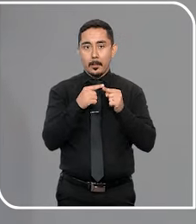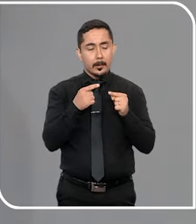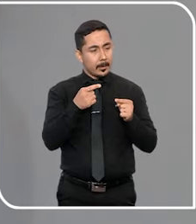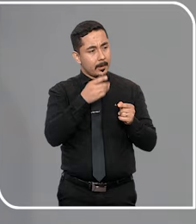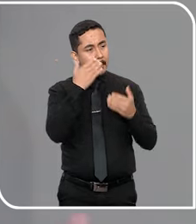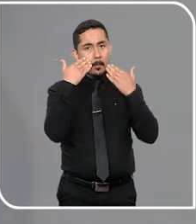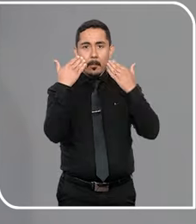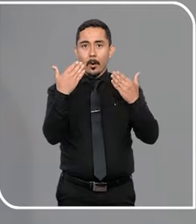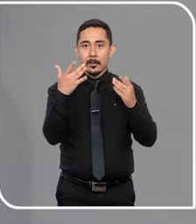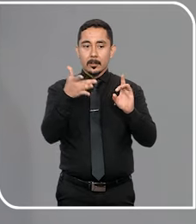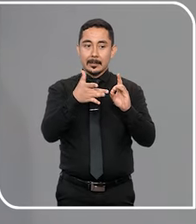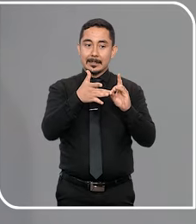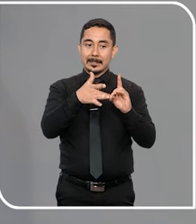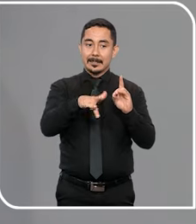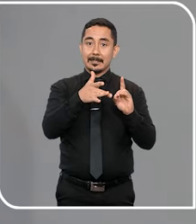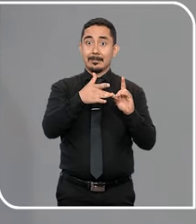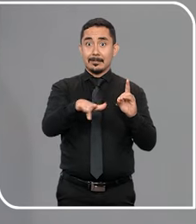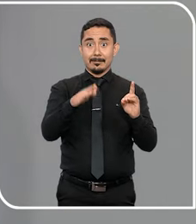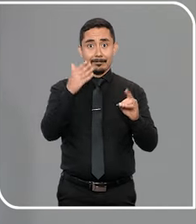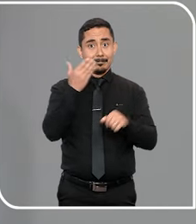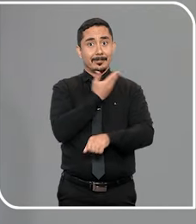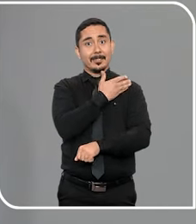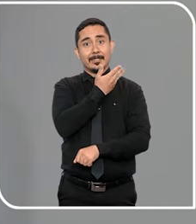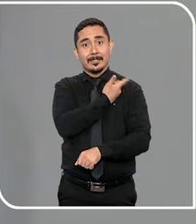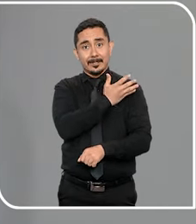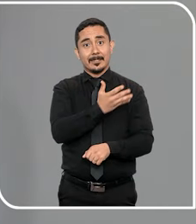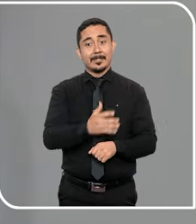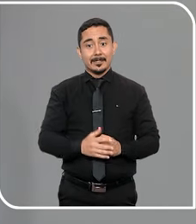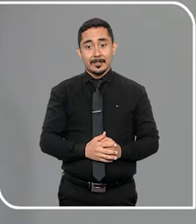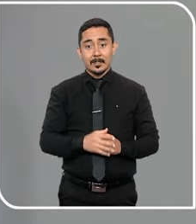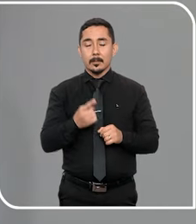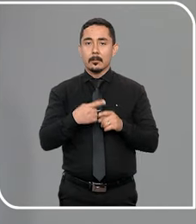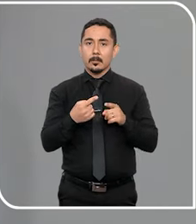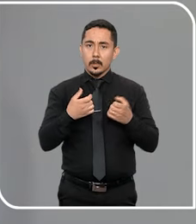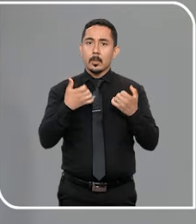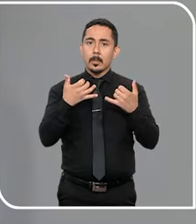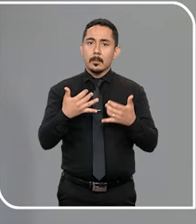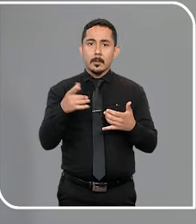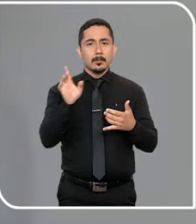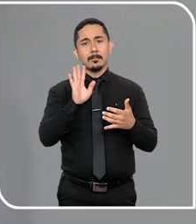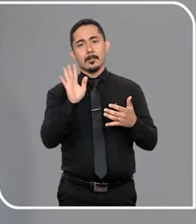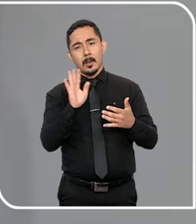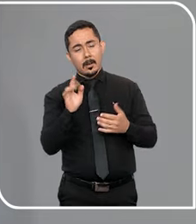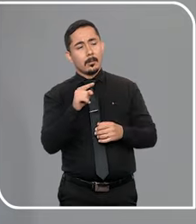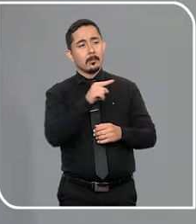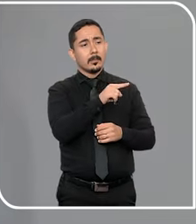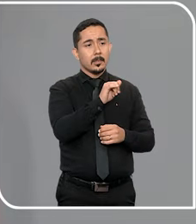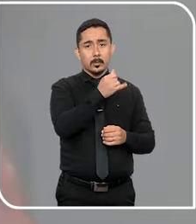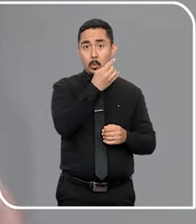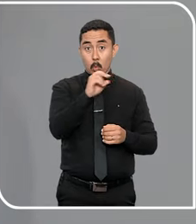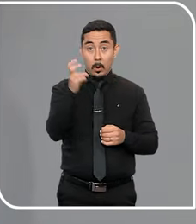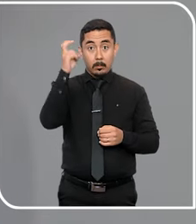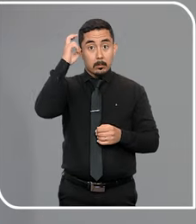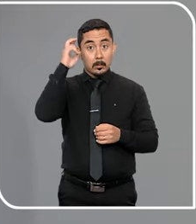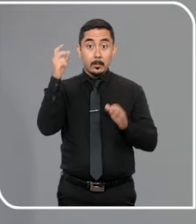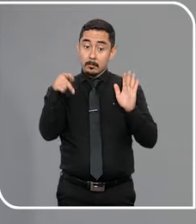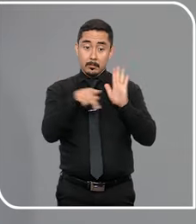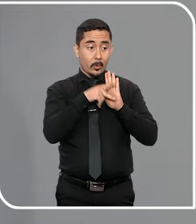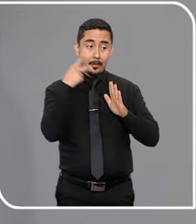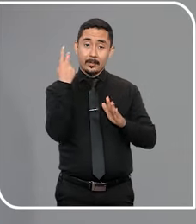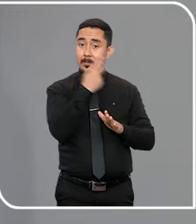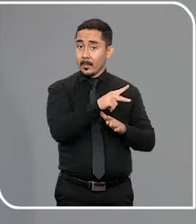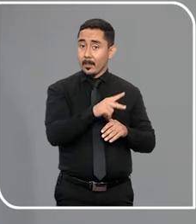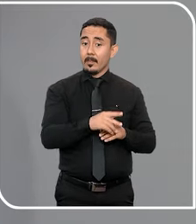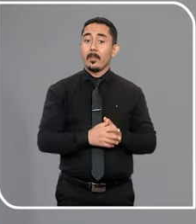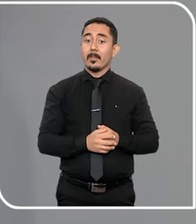já é um sinal grande né gente de capacitismo e de preconceito né porque eu falava não o aparelho do João faz